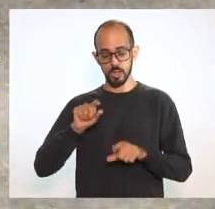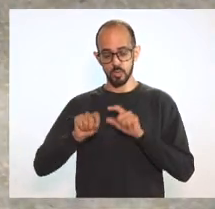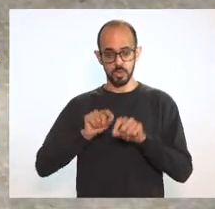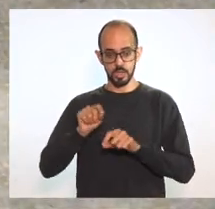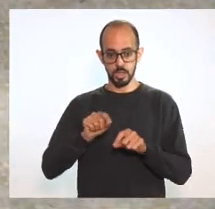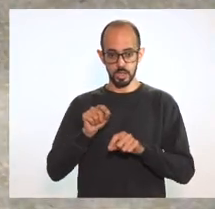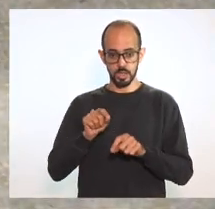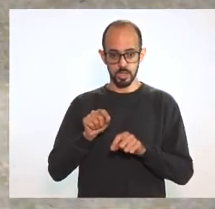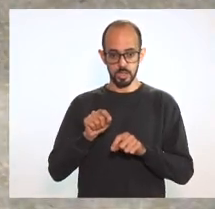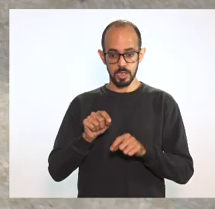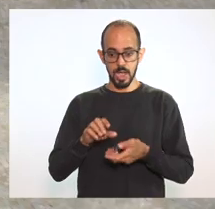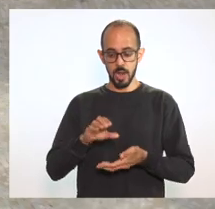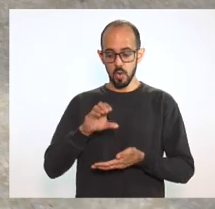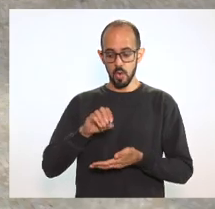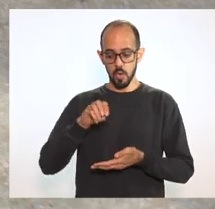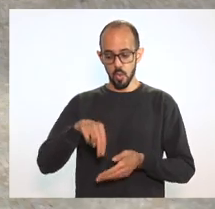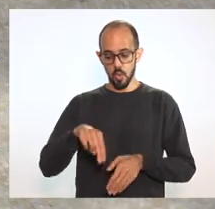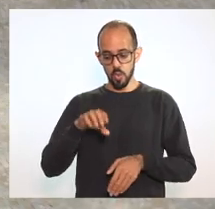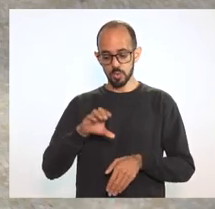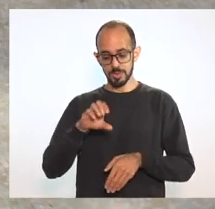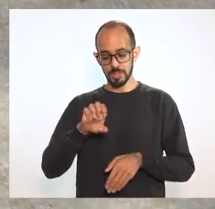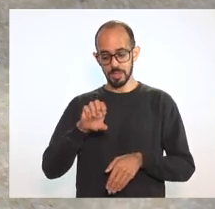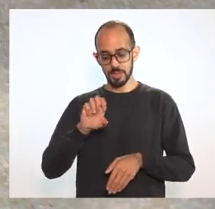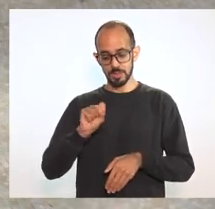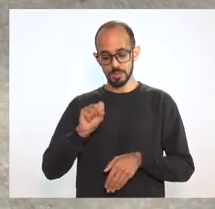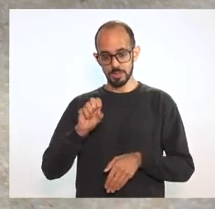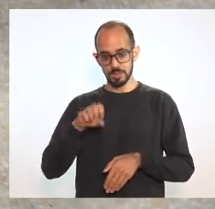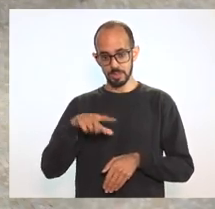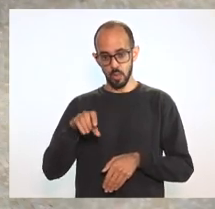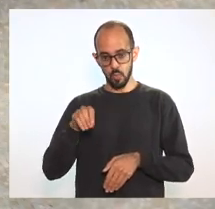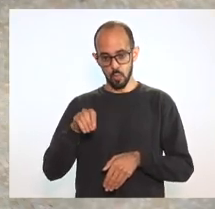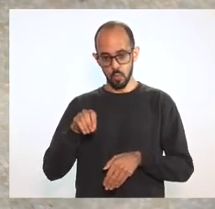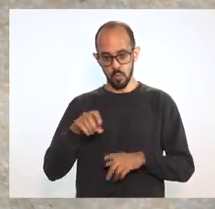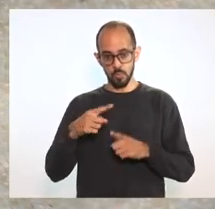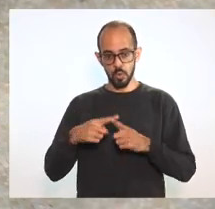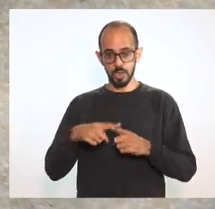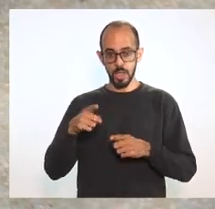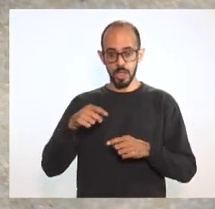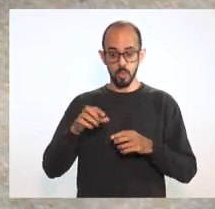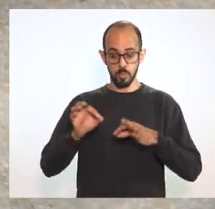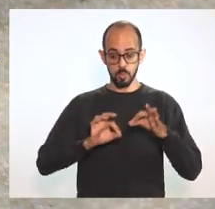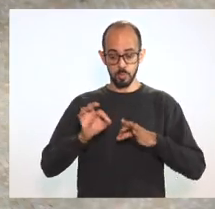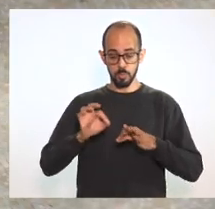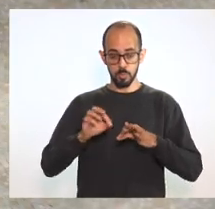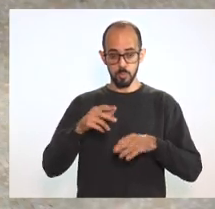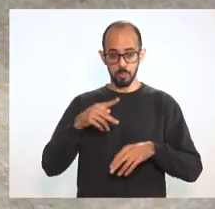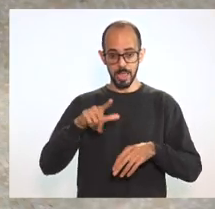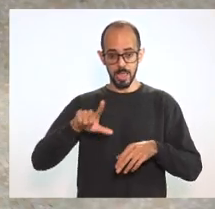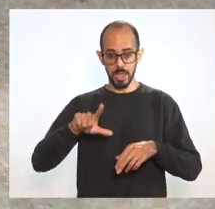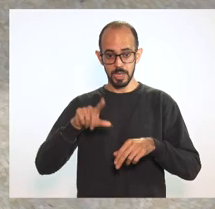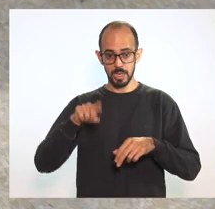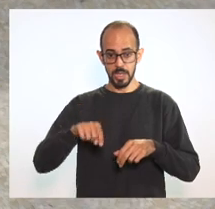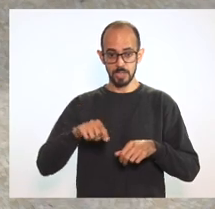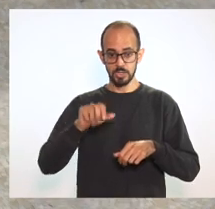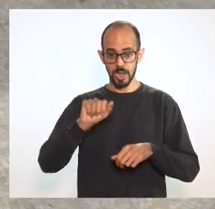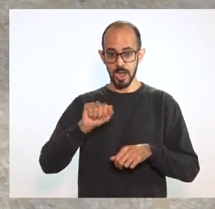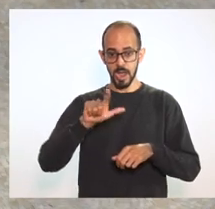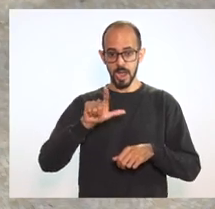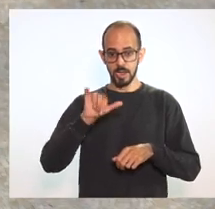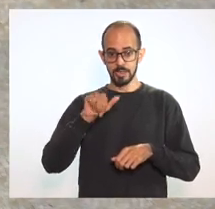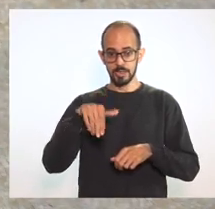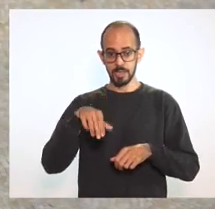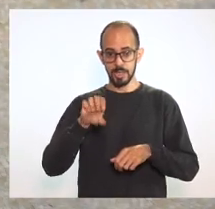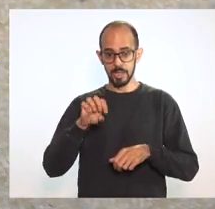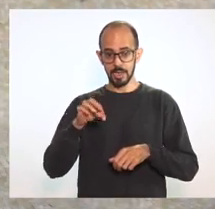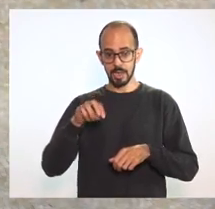de concessão, porque a proposta do projeto é de alienação, está dentro do processo da Lei 8666,